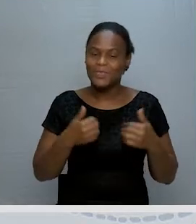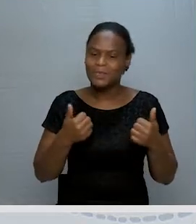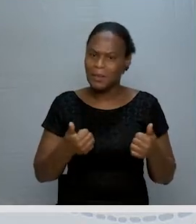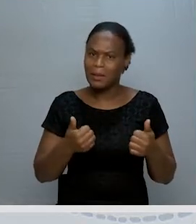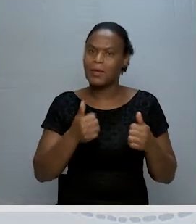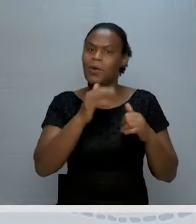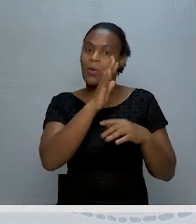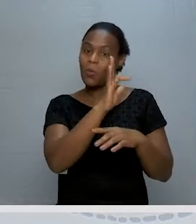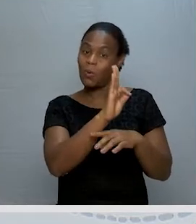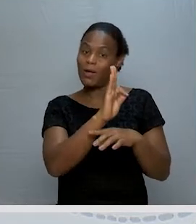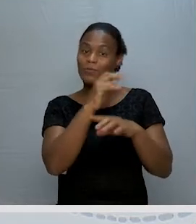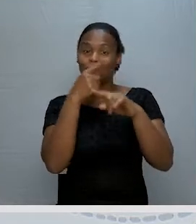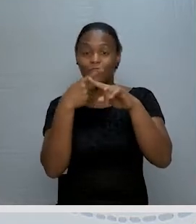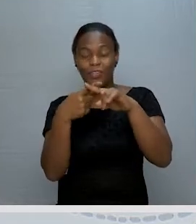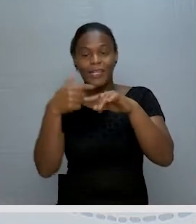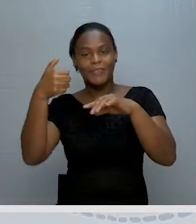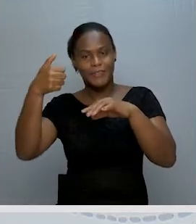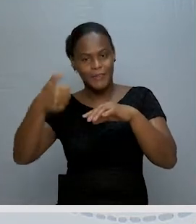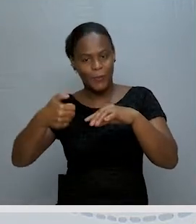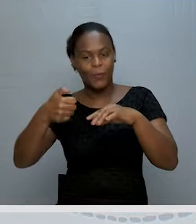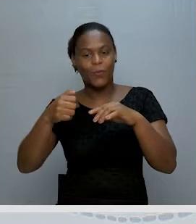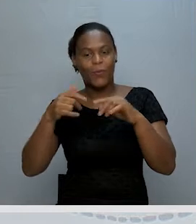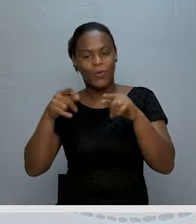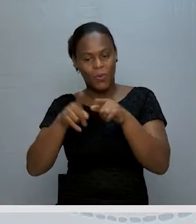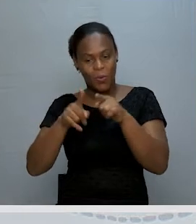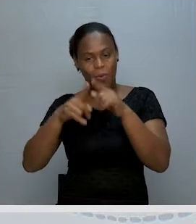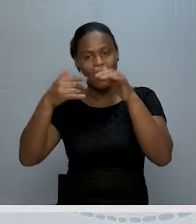Isso, vezes 5.